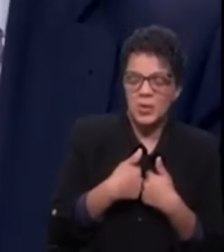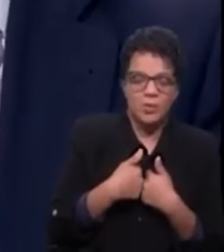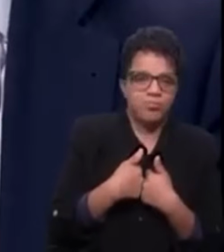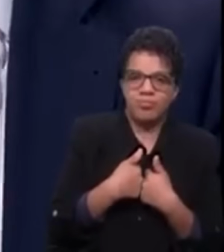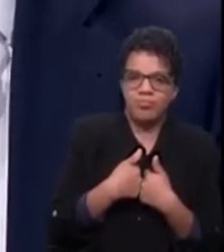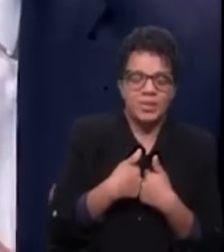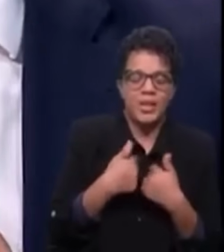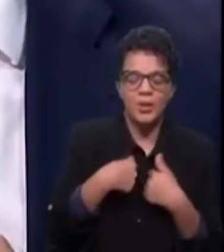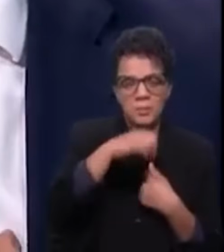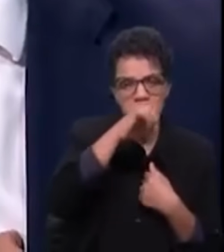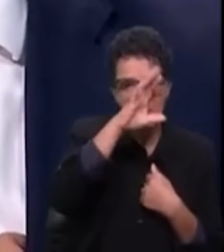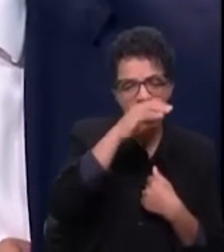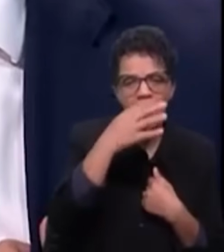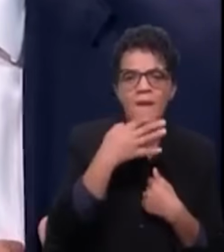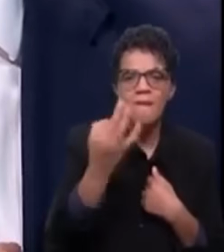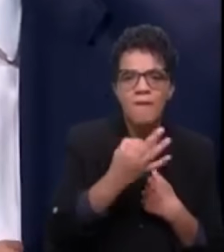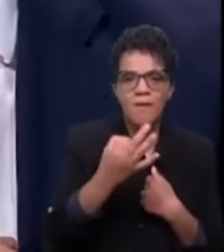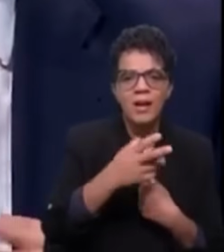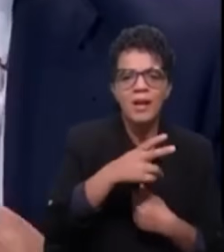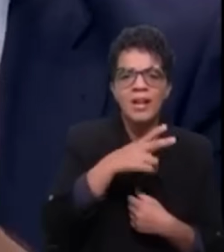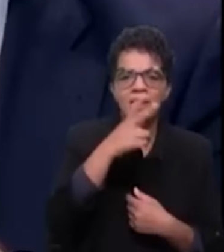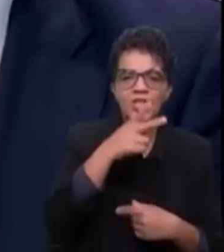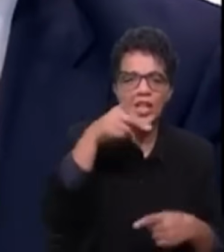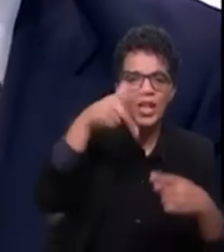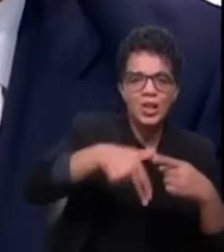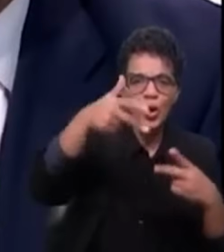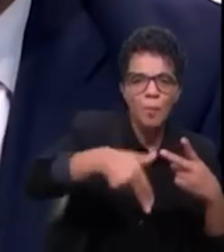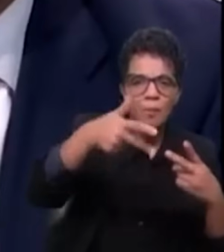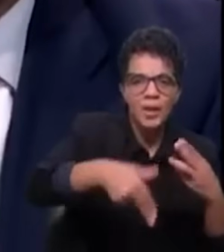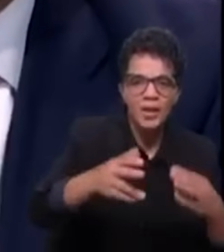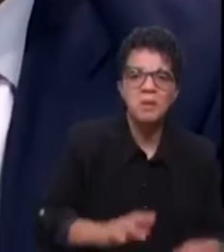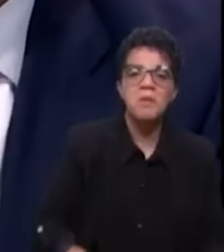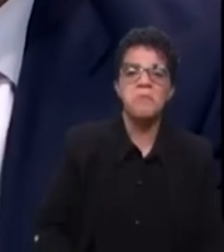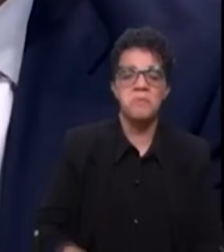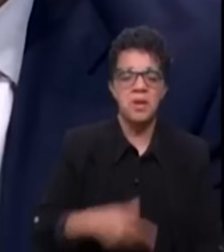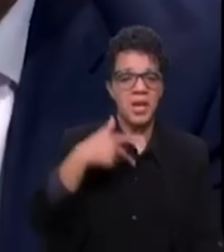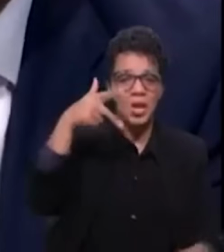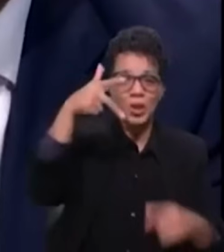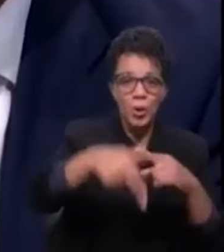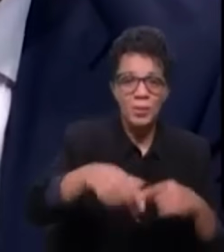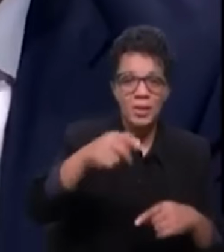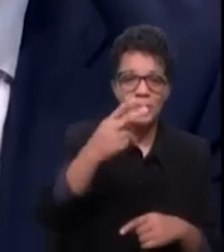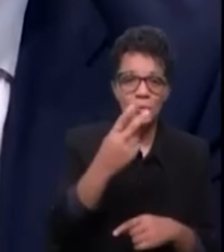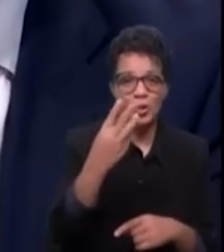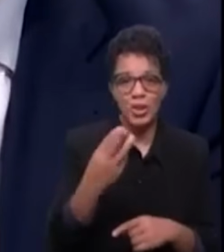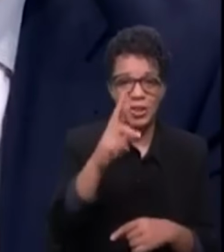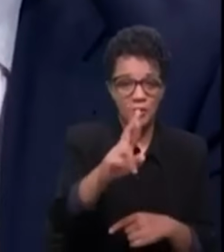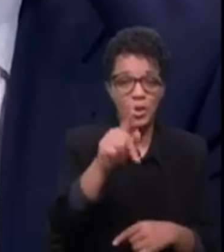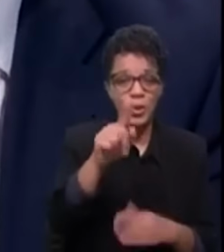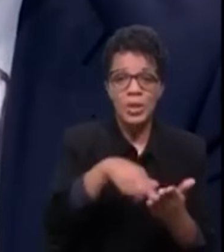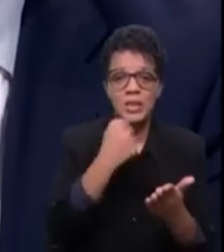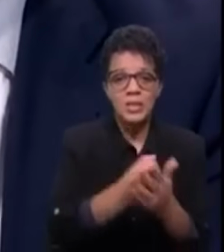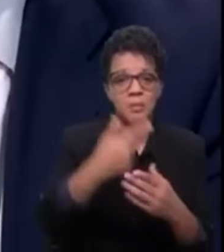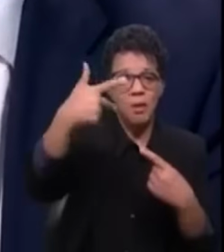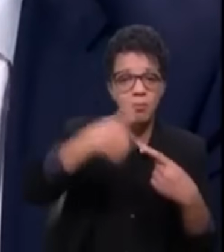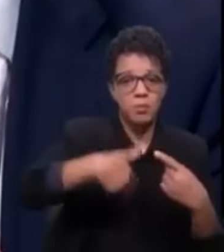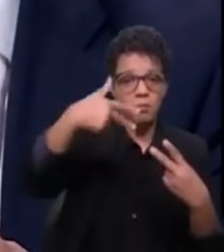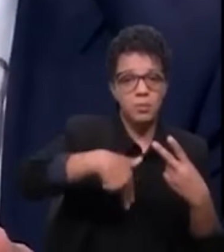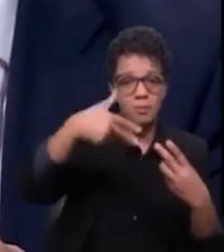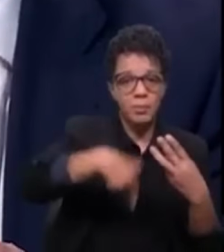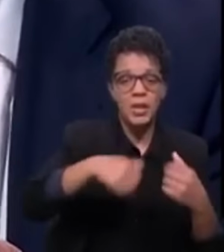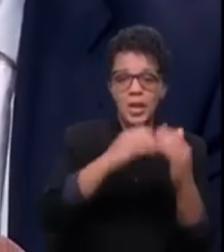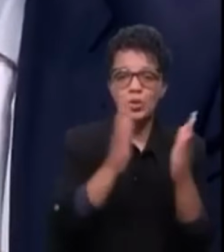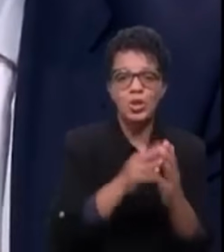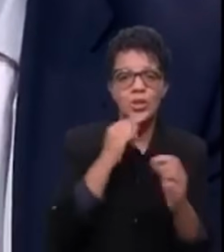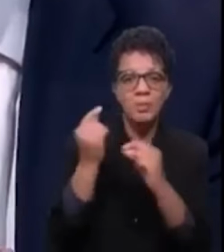estou admira dis o André Ventura a queixar-se de interromper quem quer que seja interp duas ou três vezes nest debate você não faz outra coisa em debate